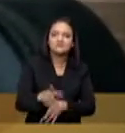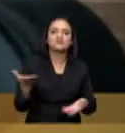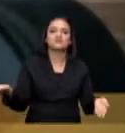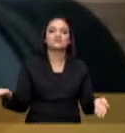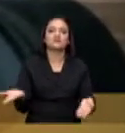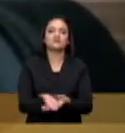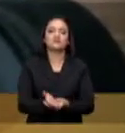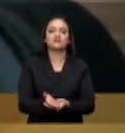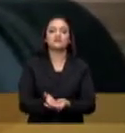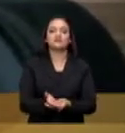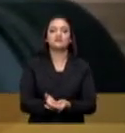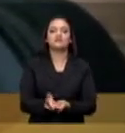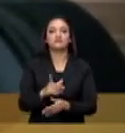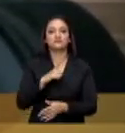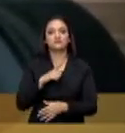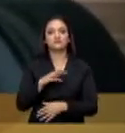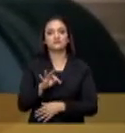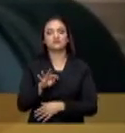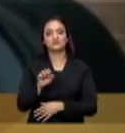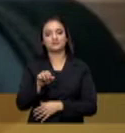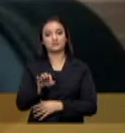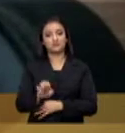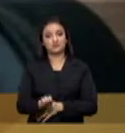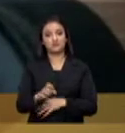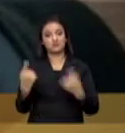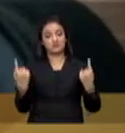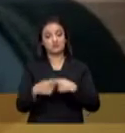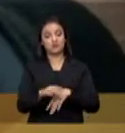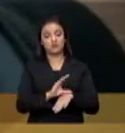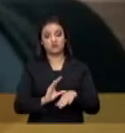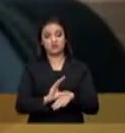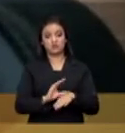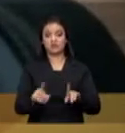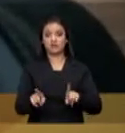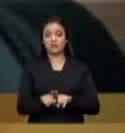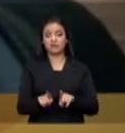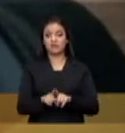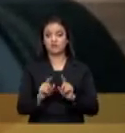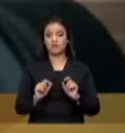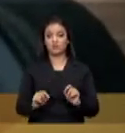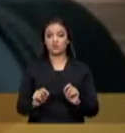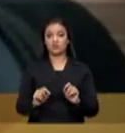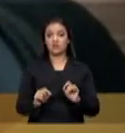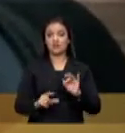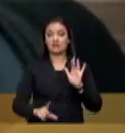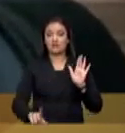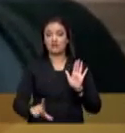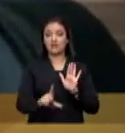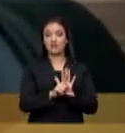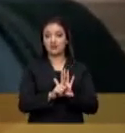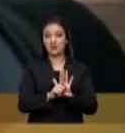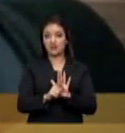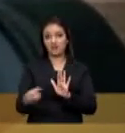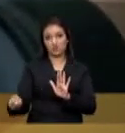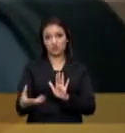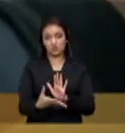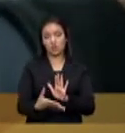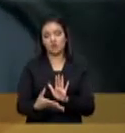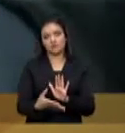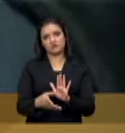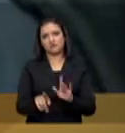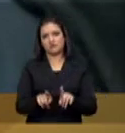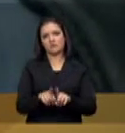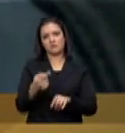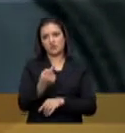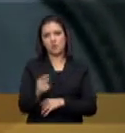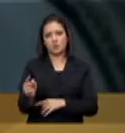encampando a tese de inconstitucionalidade também em relação ao diploma legislativo mais recente.